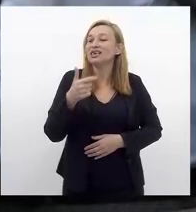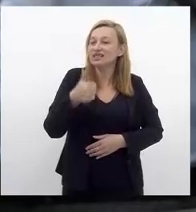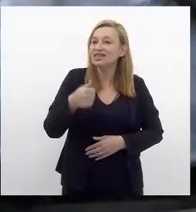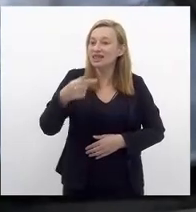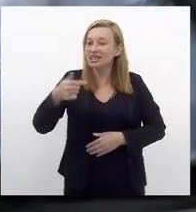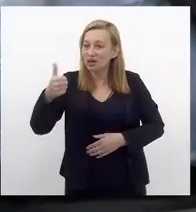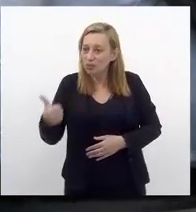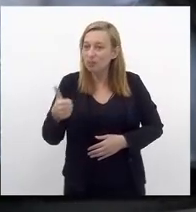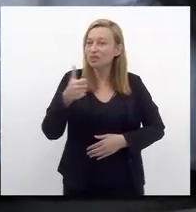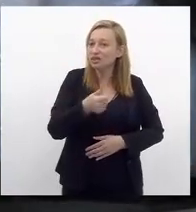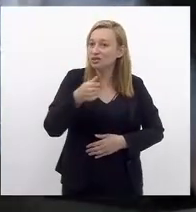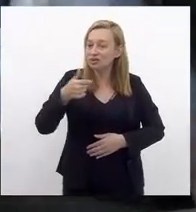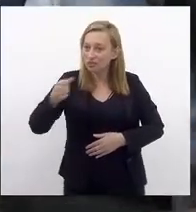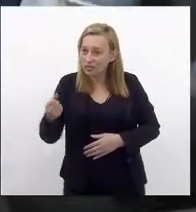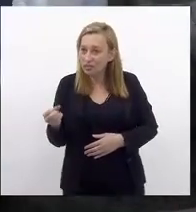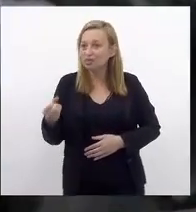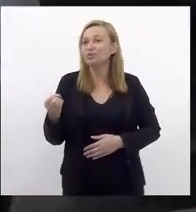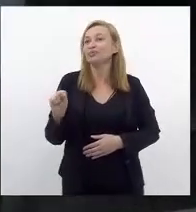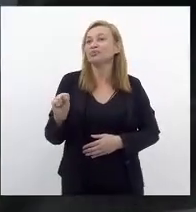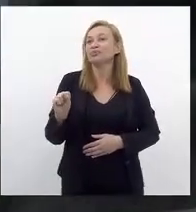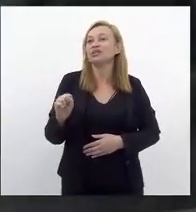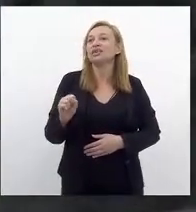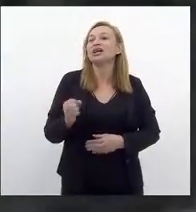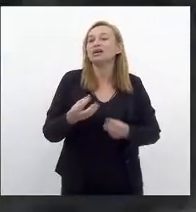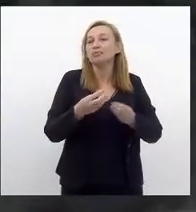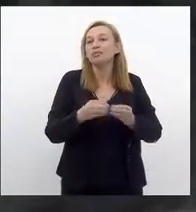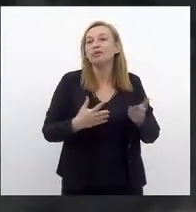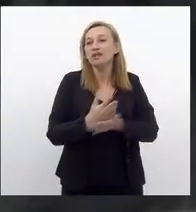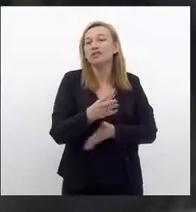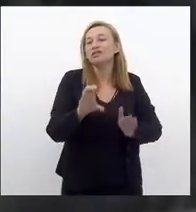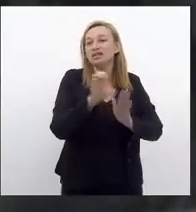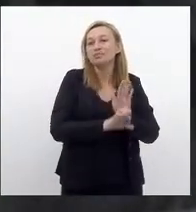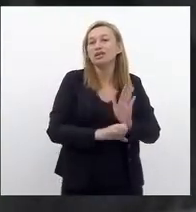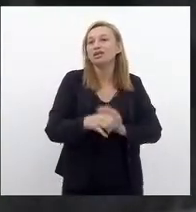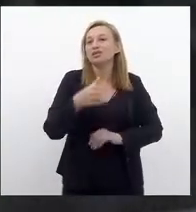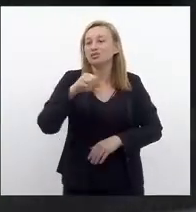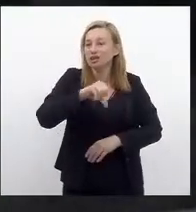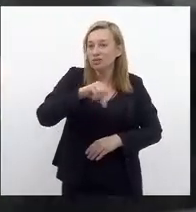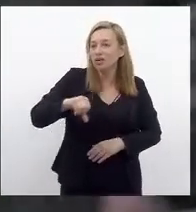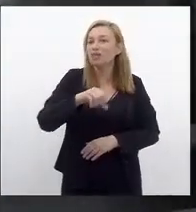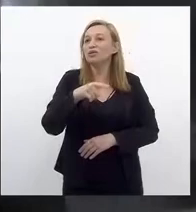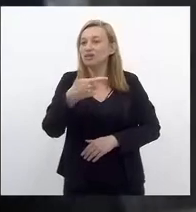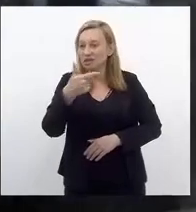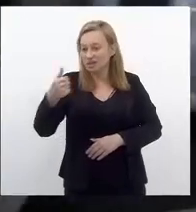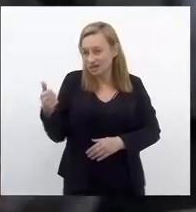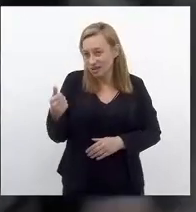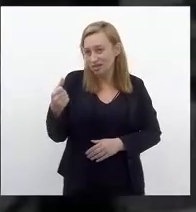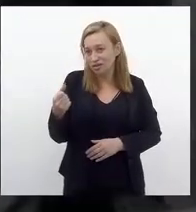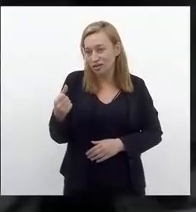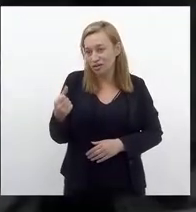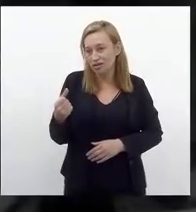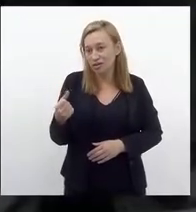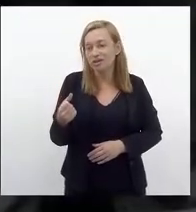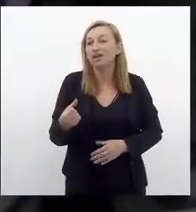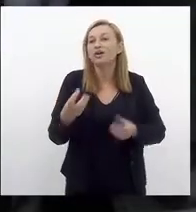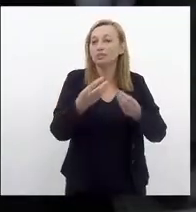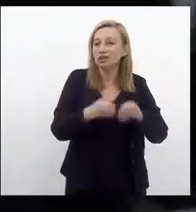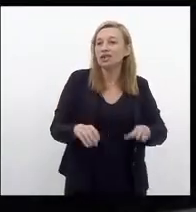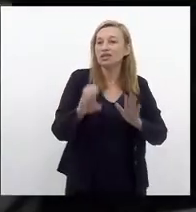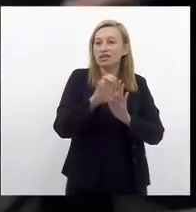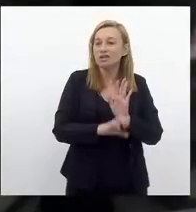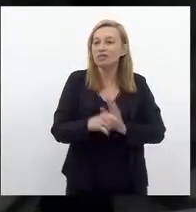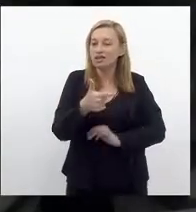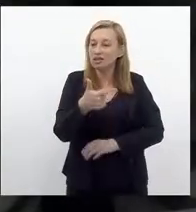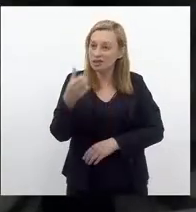171 181 208 pela aprovação das emendas supressivas 99 216 preço de pedras